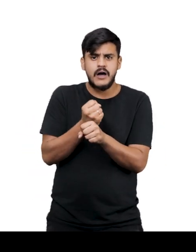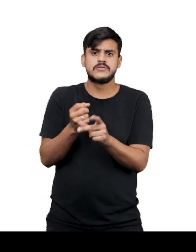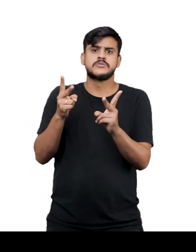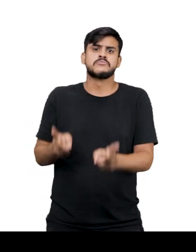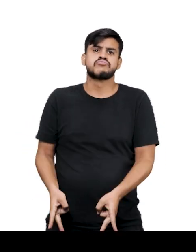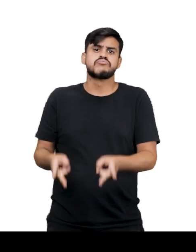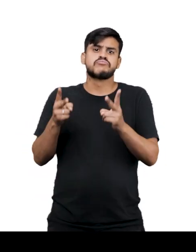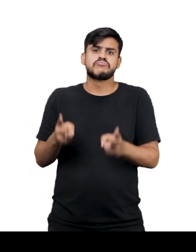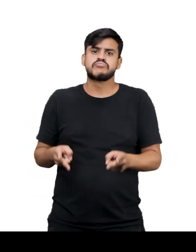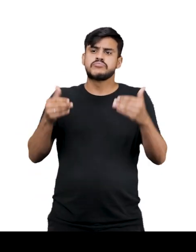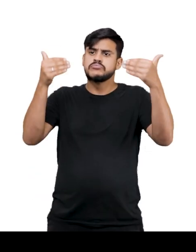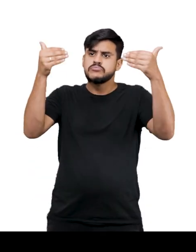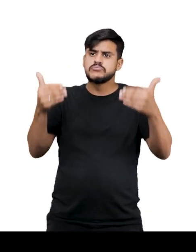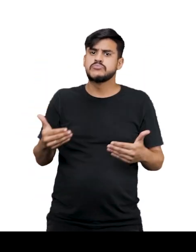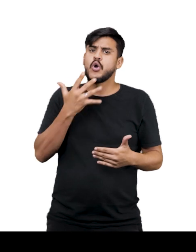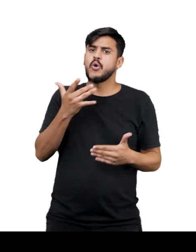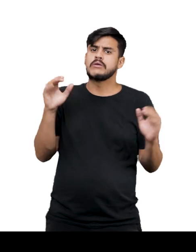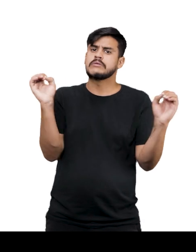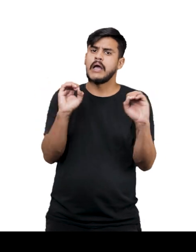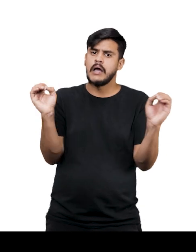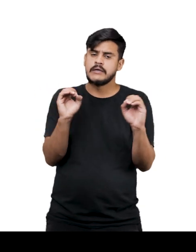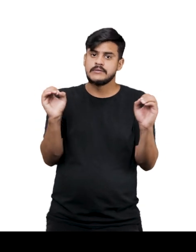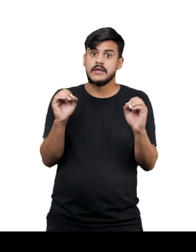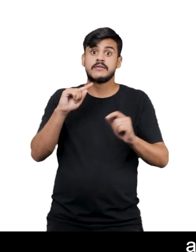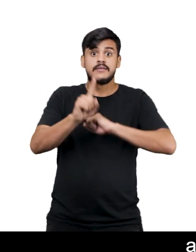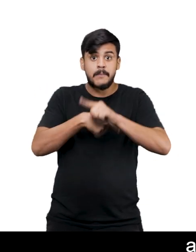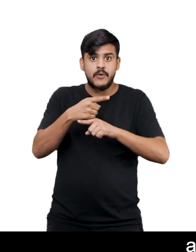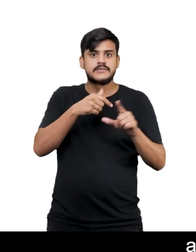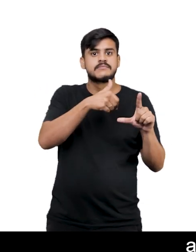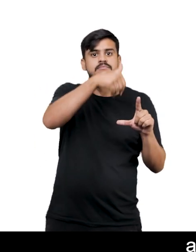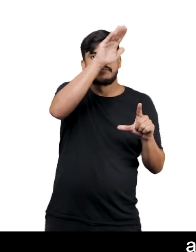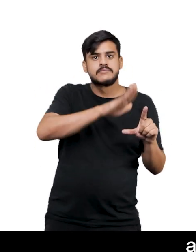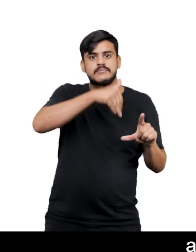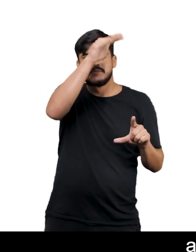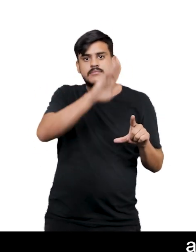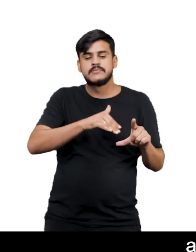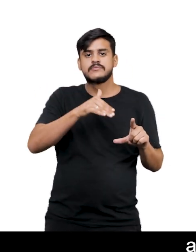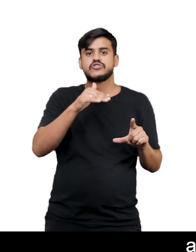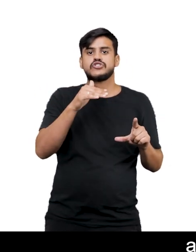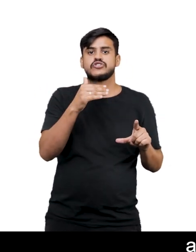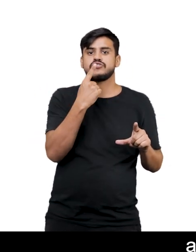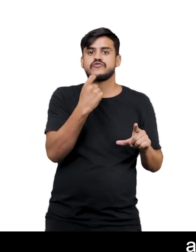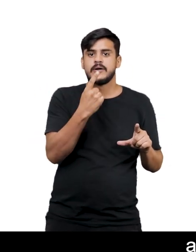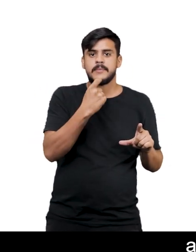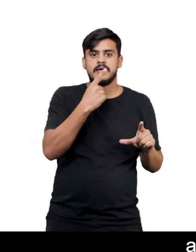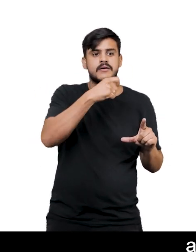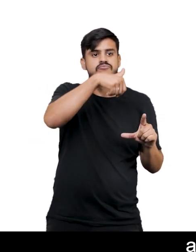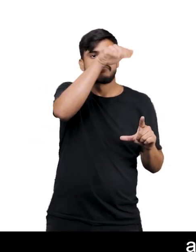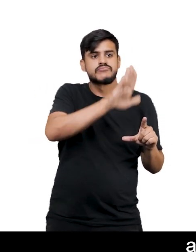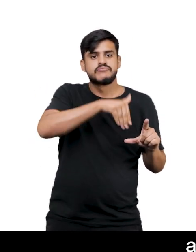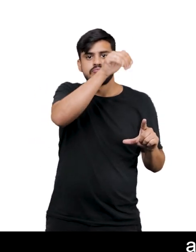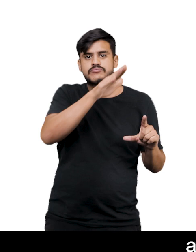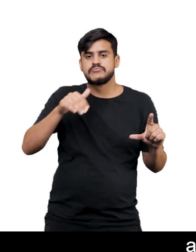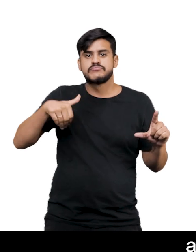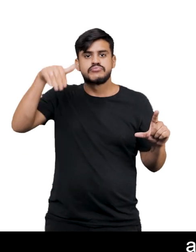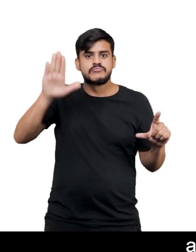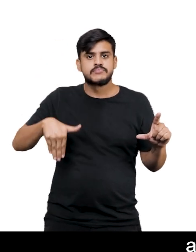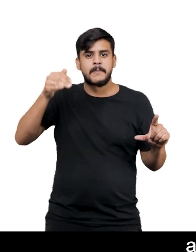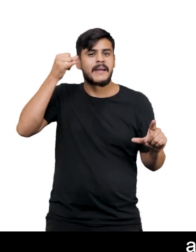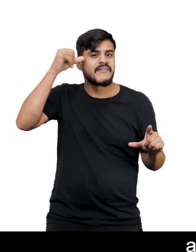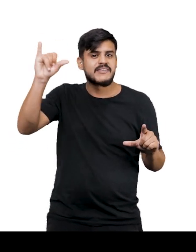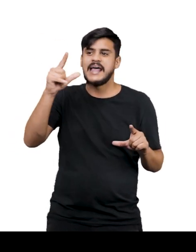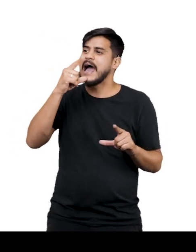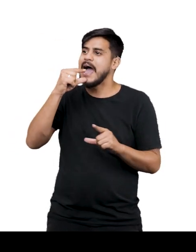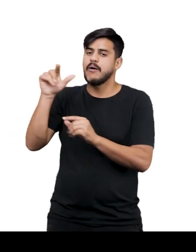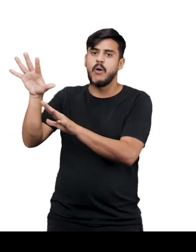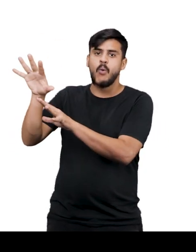após permanecerem por anos em concreto aparente, as colunas do edifício foram pintadas em tinta impermeabilizante